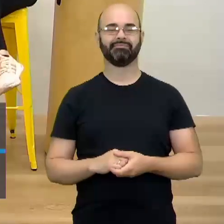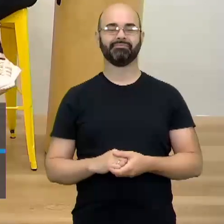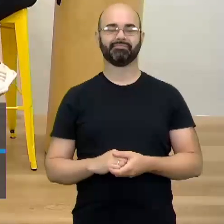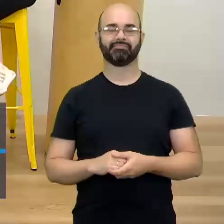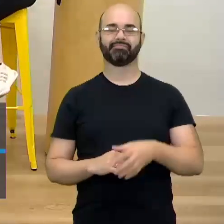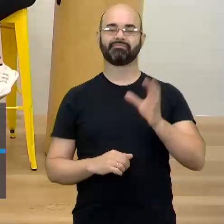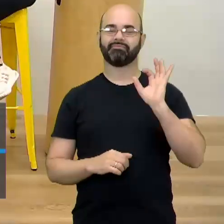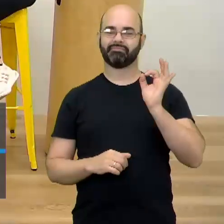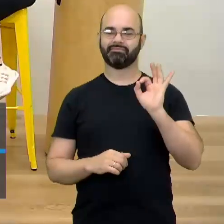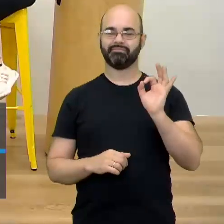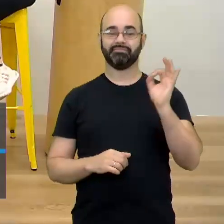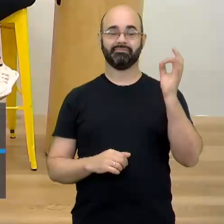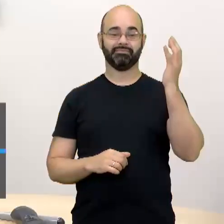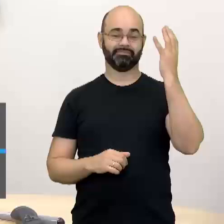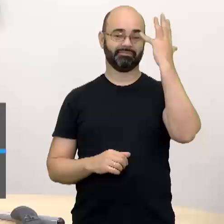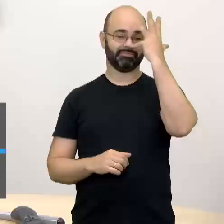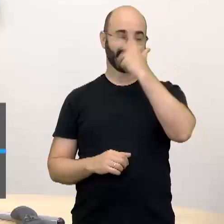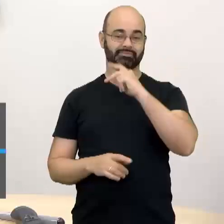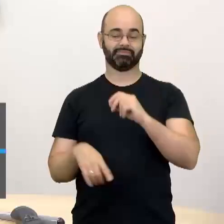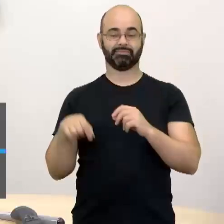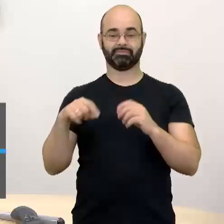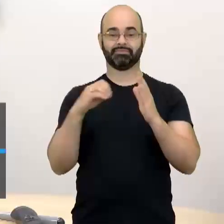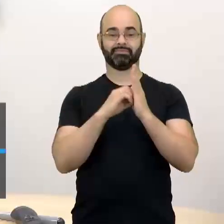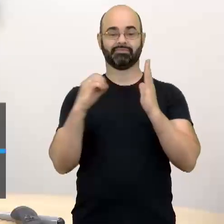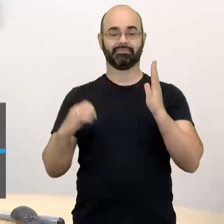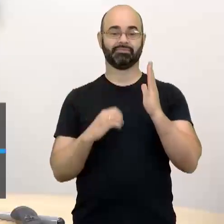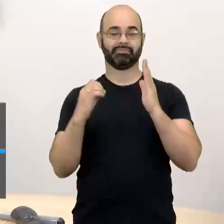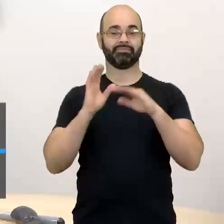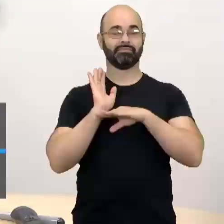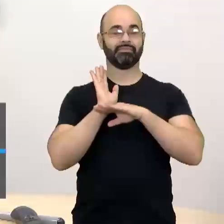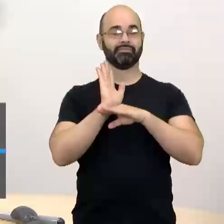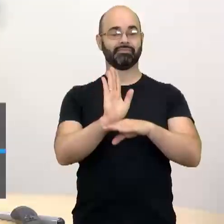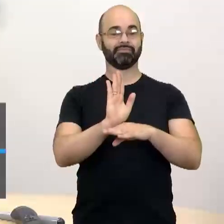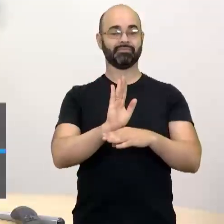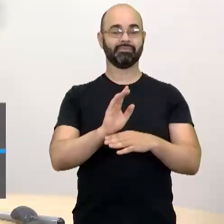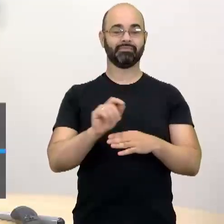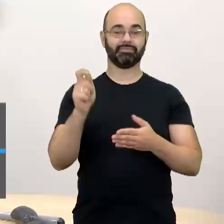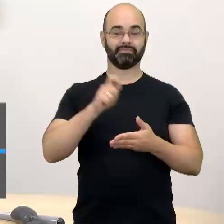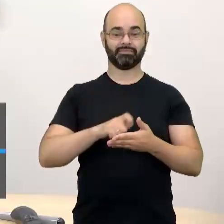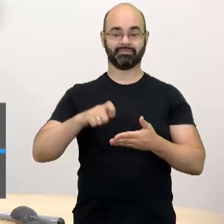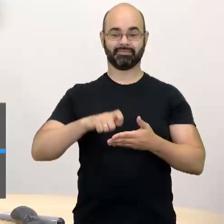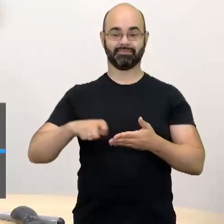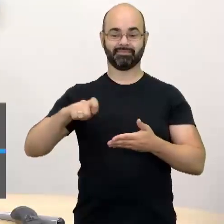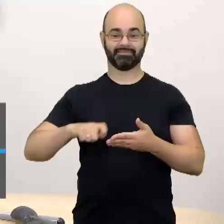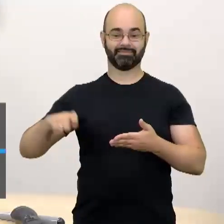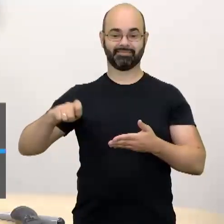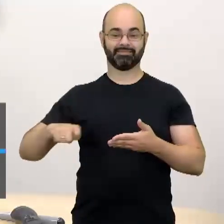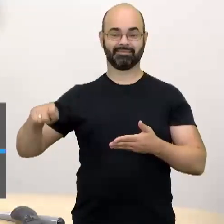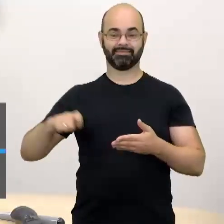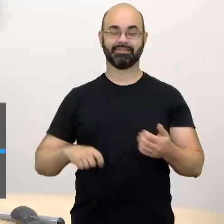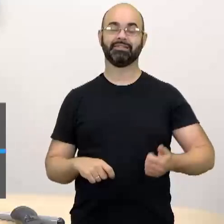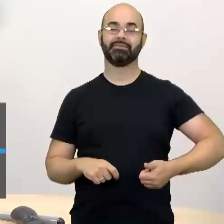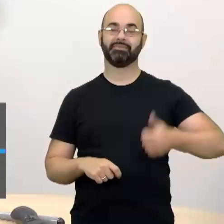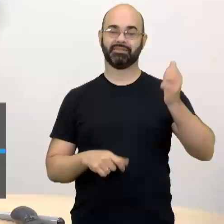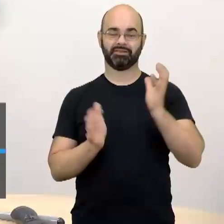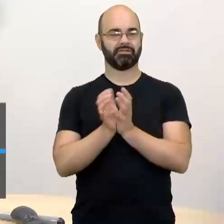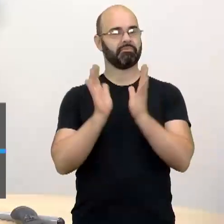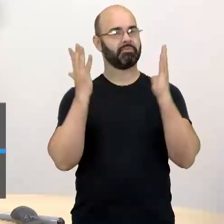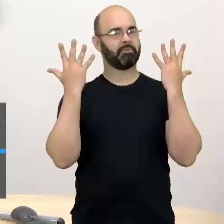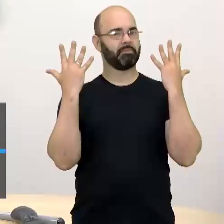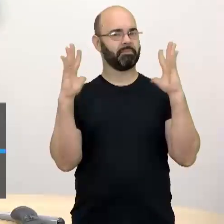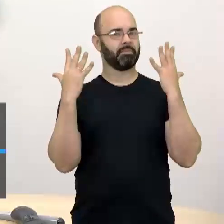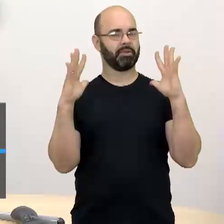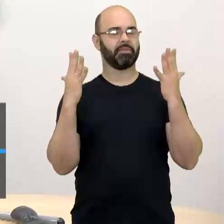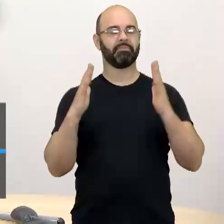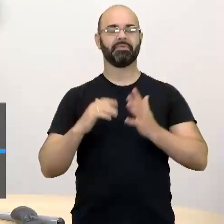ele tá com a letra bonita, ou seja, as aulas do Centro de Mídias até ajudam a melhorar a caligrafia do pessoal aqui do estúdio. Parabéns, hein, Boca? Você tá